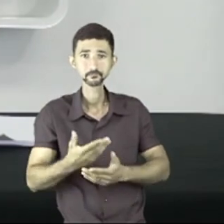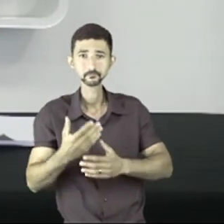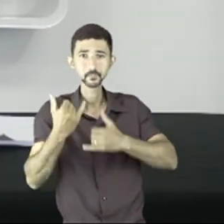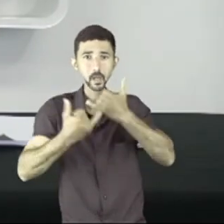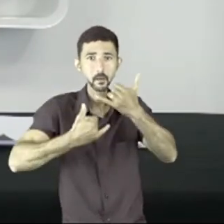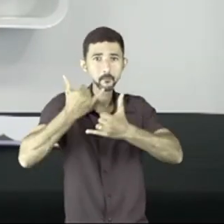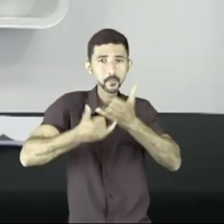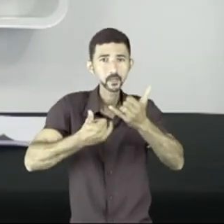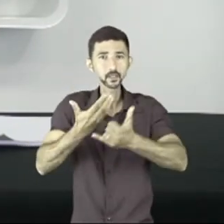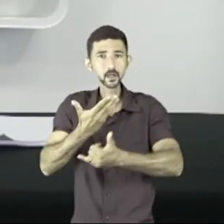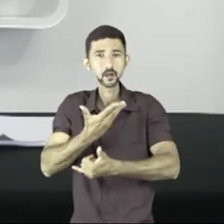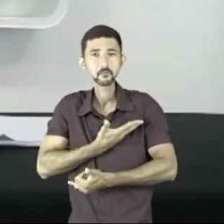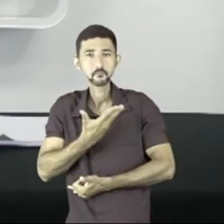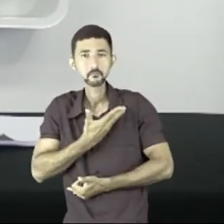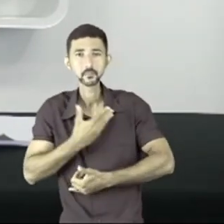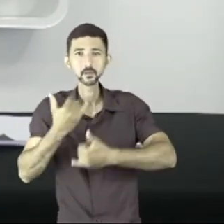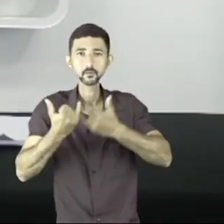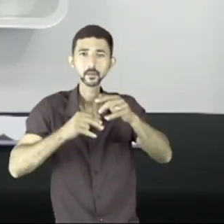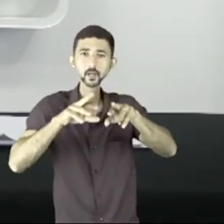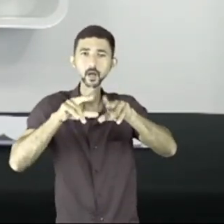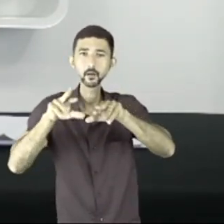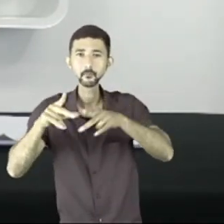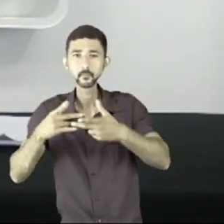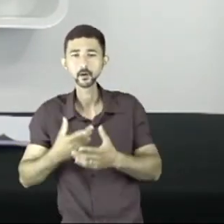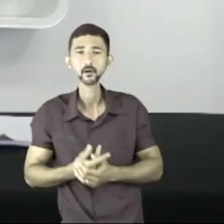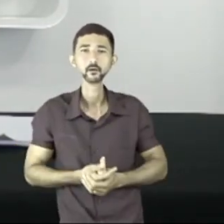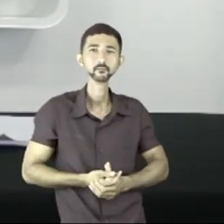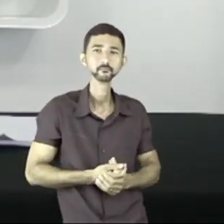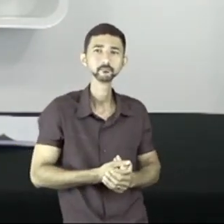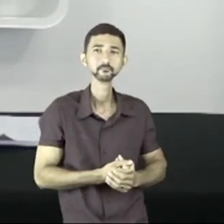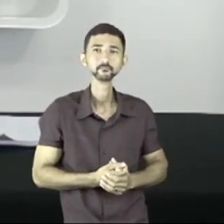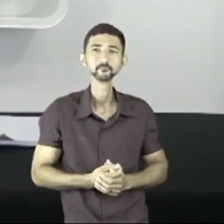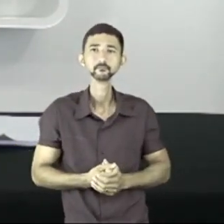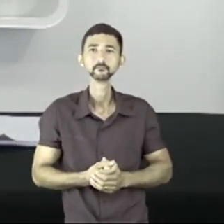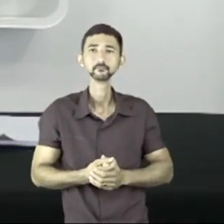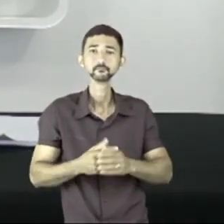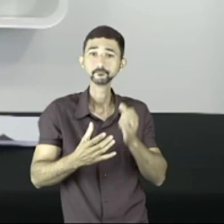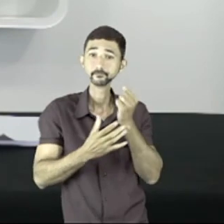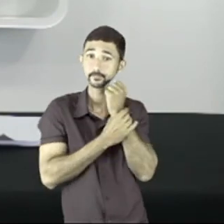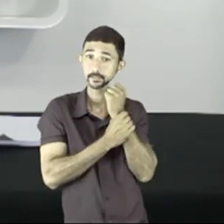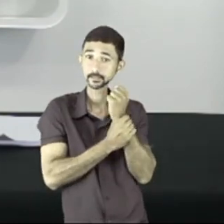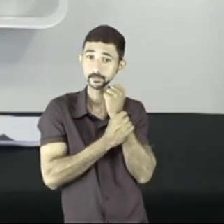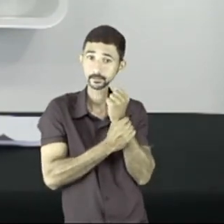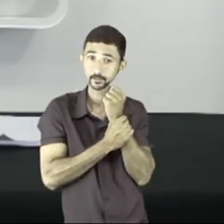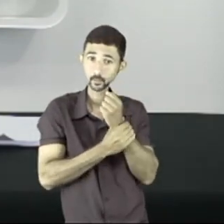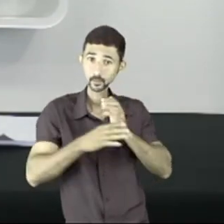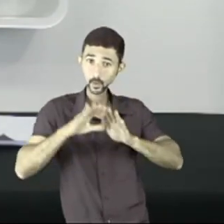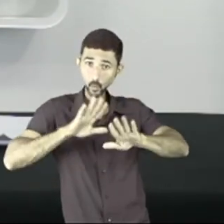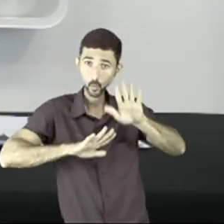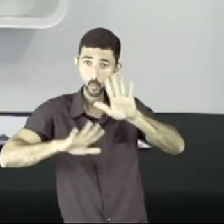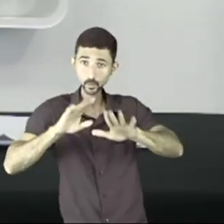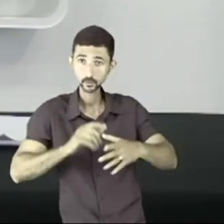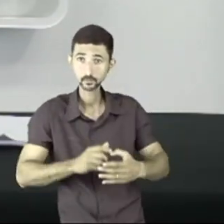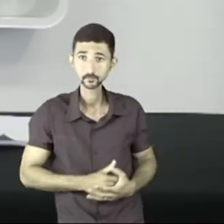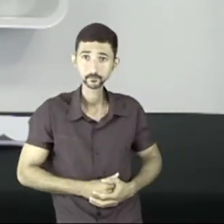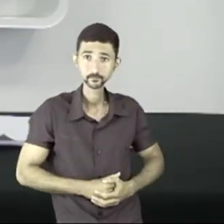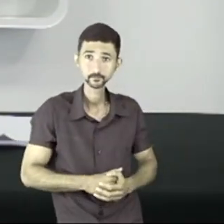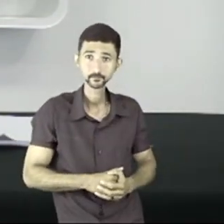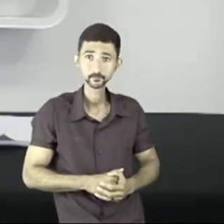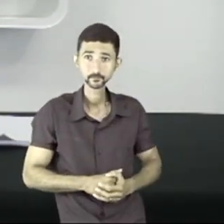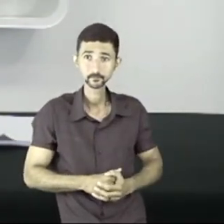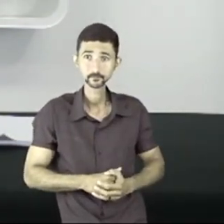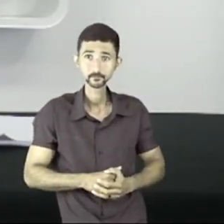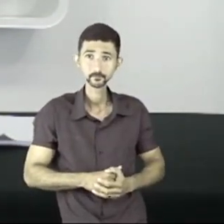seus irmãos, né, com os seus familiares, logicamente tendo segurança, lembrando que a espada ela